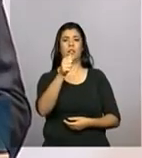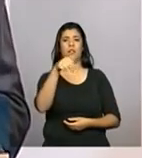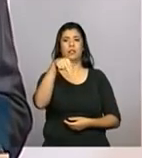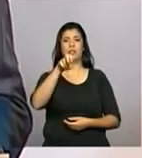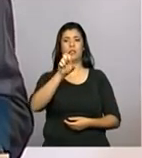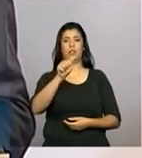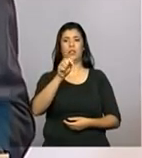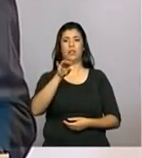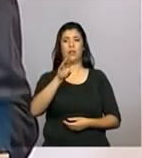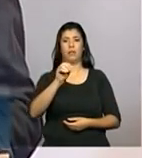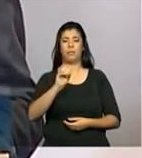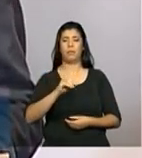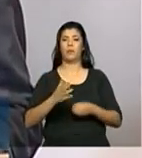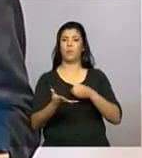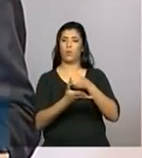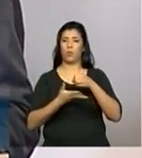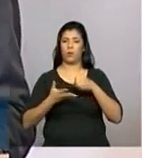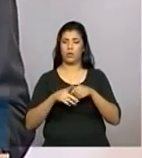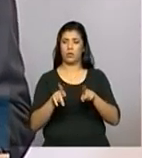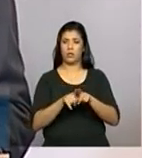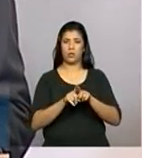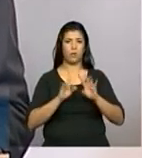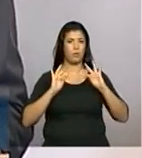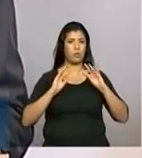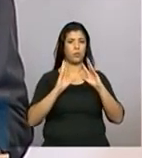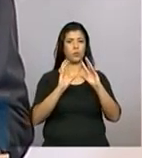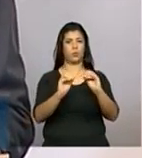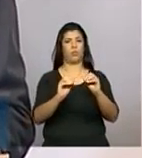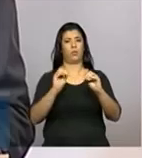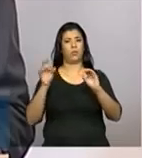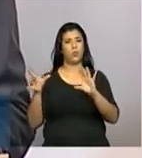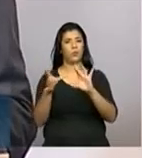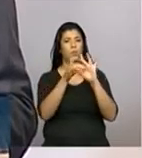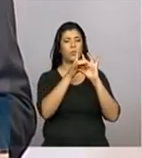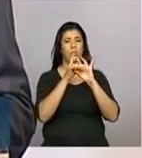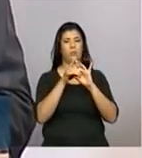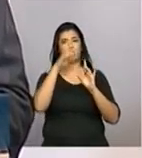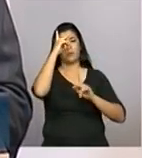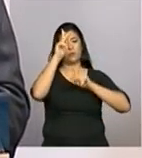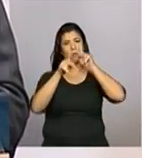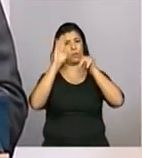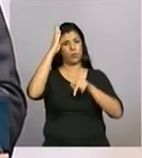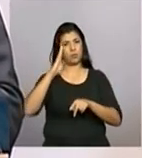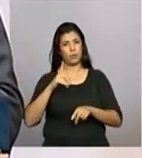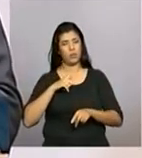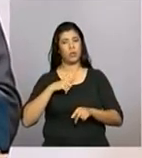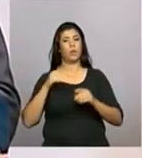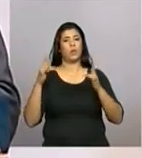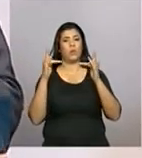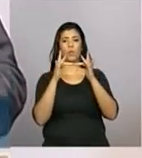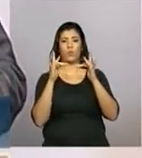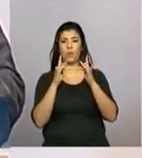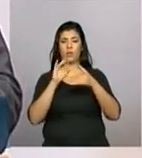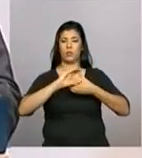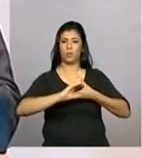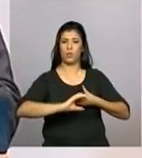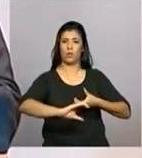de maneira completa, de maneira integrada ao povo brasileiro, com abastecimento de água,